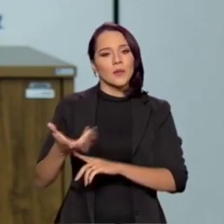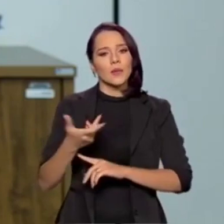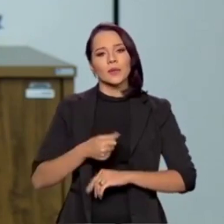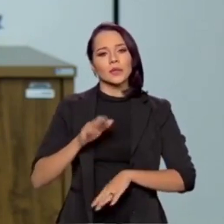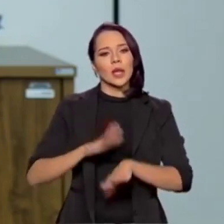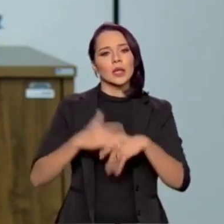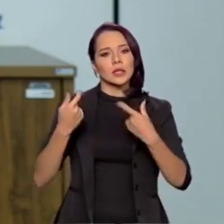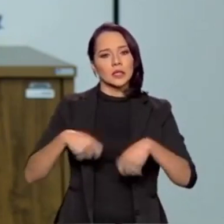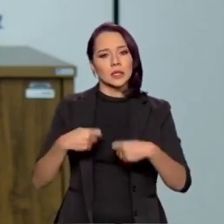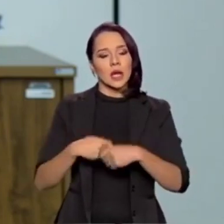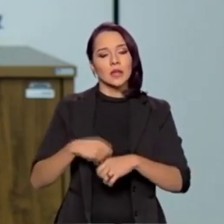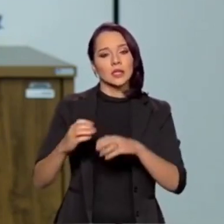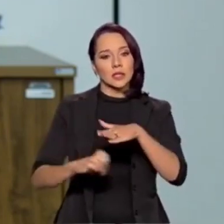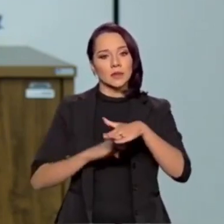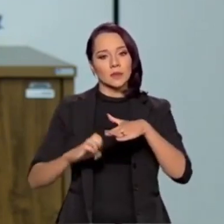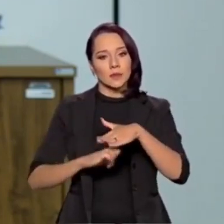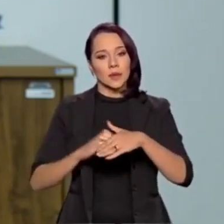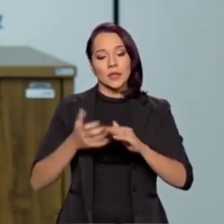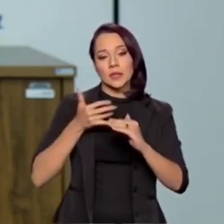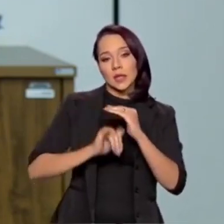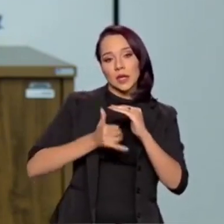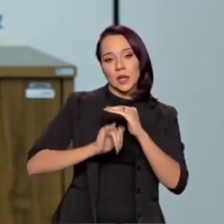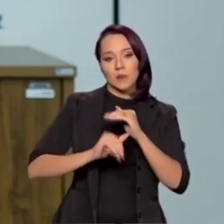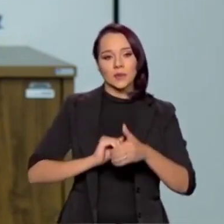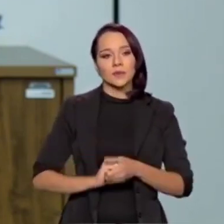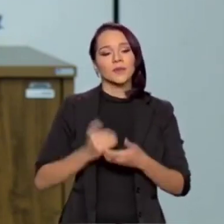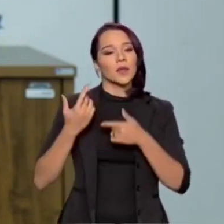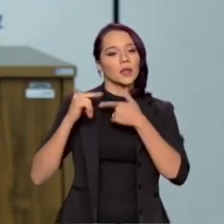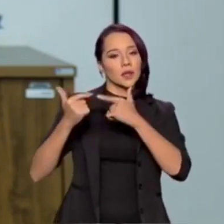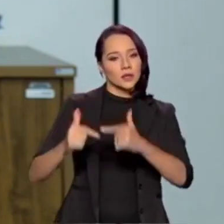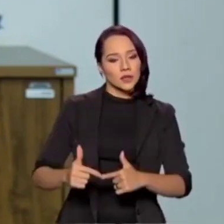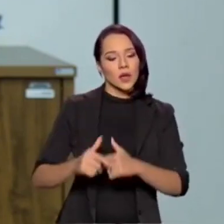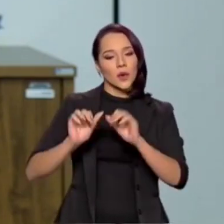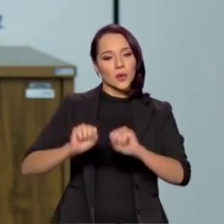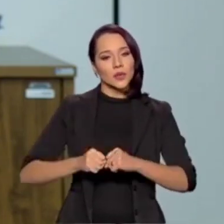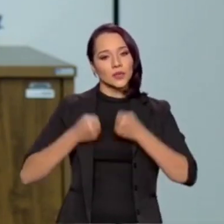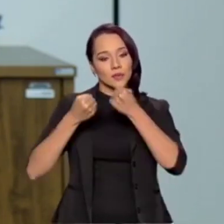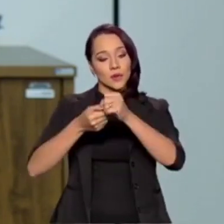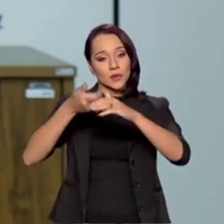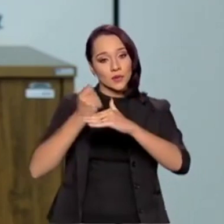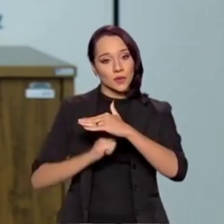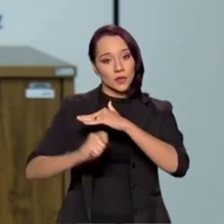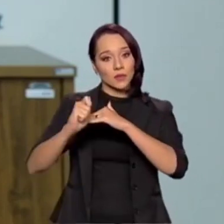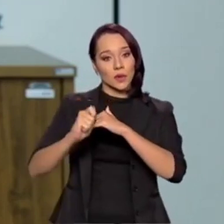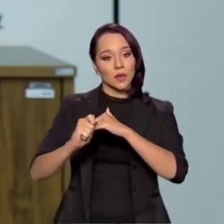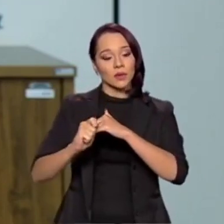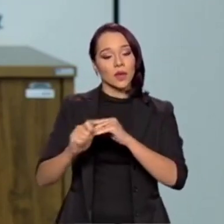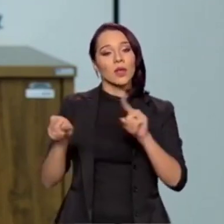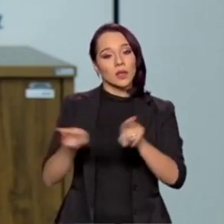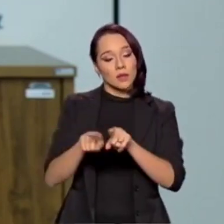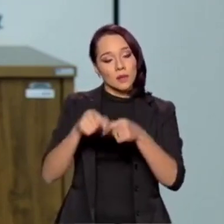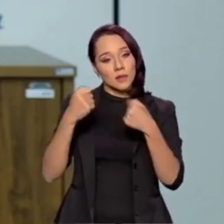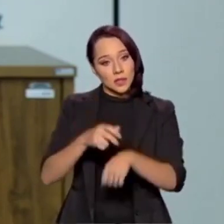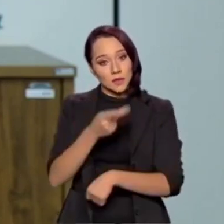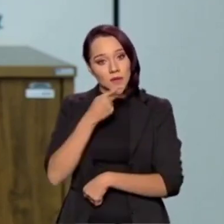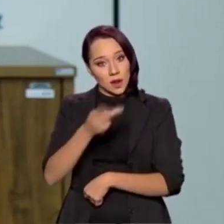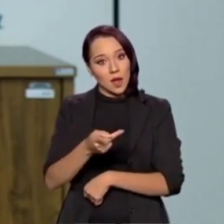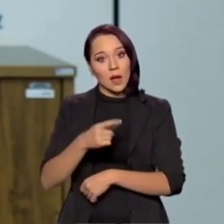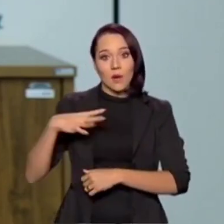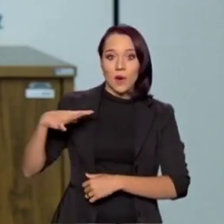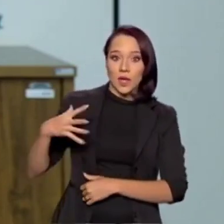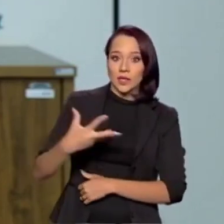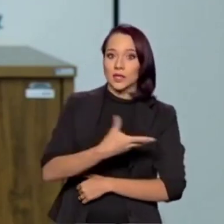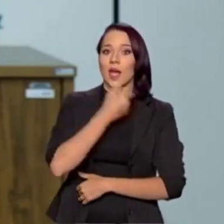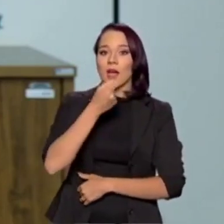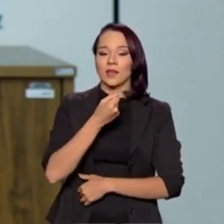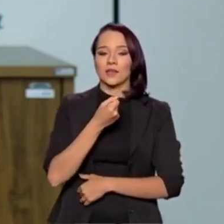necessidade das startups. Então, além do tradicional esforço de investimento, deve ser registrado o resgate que